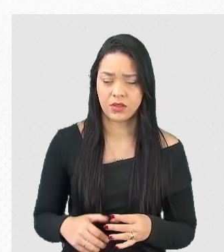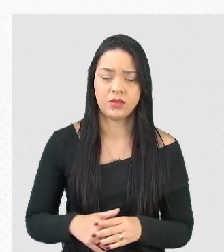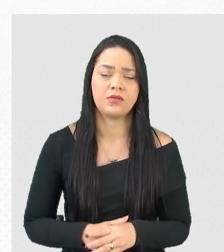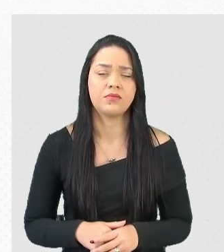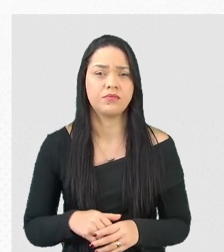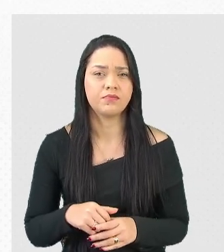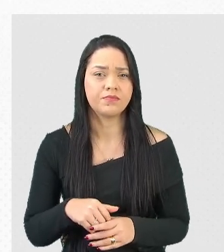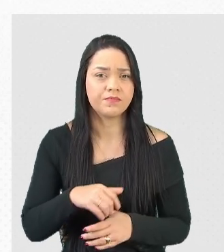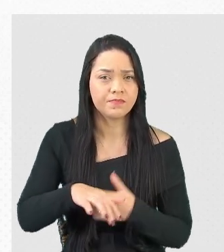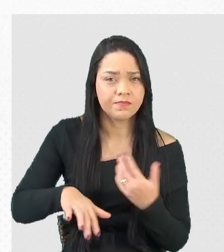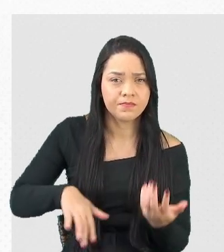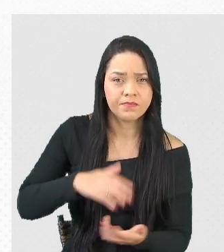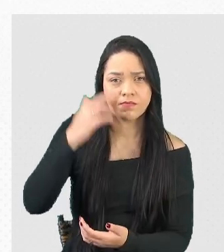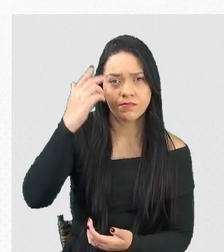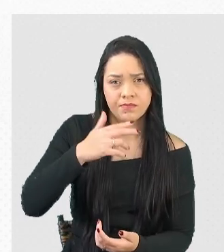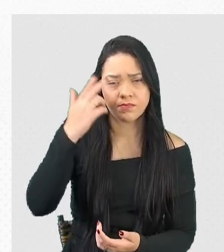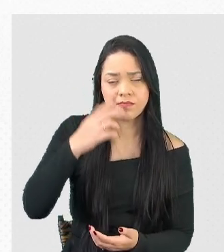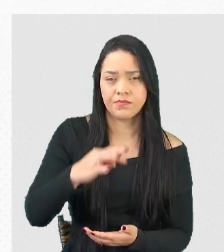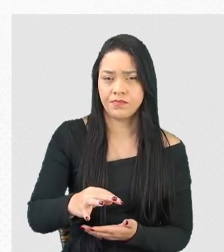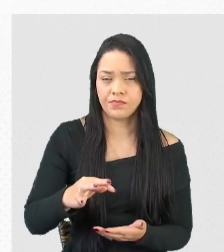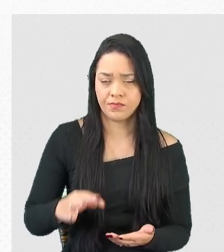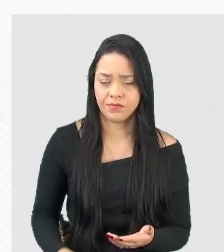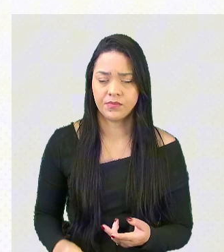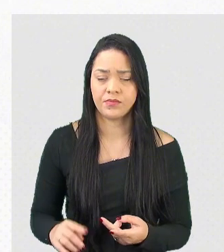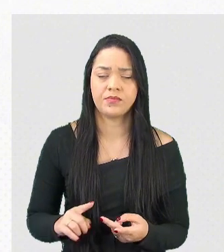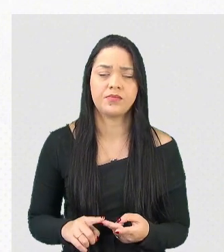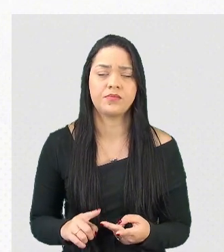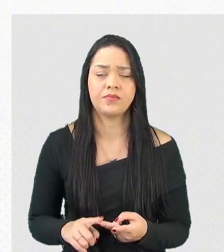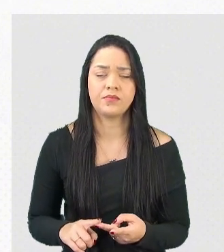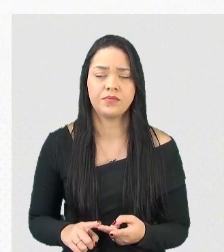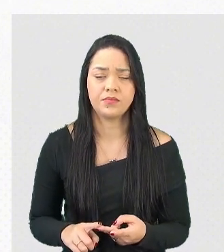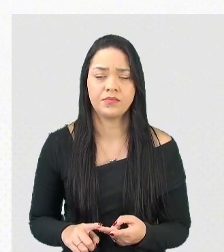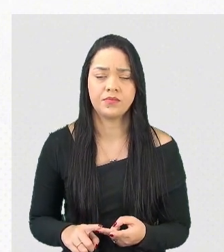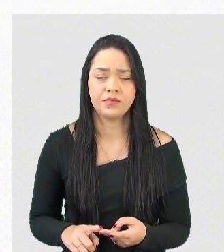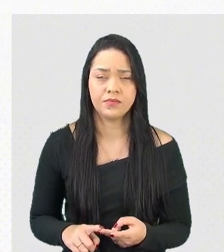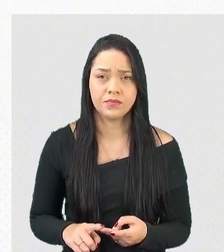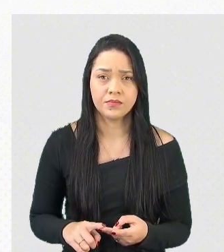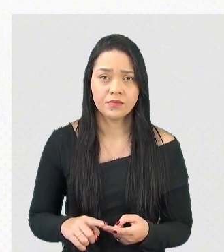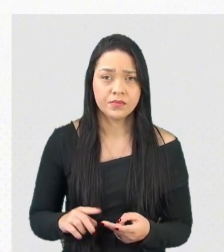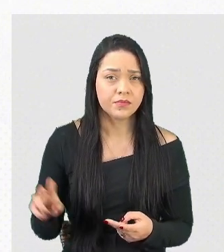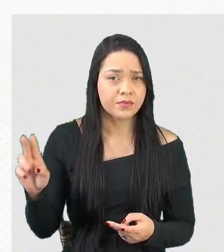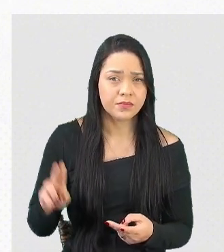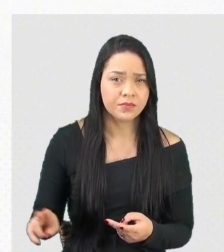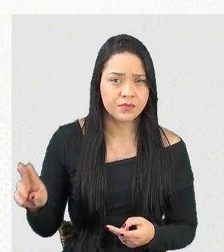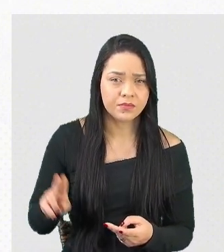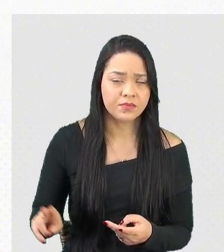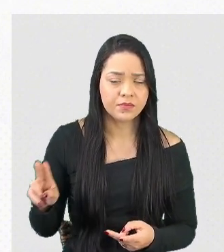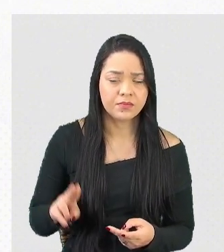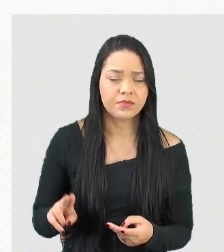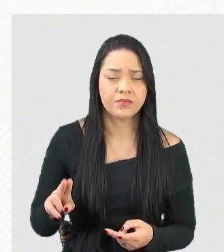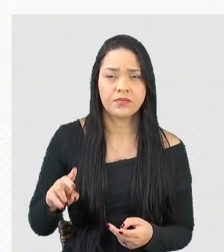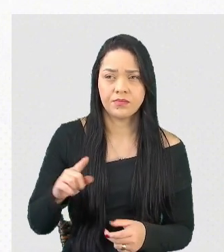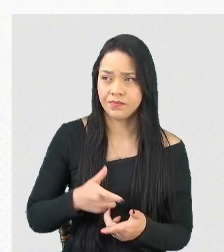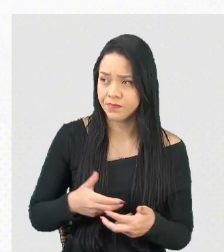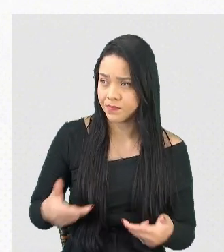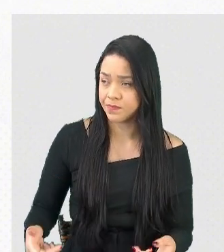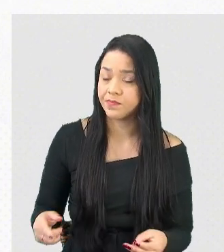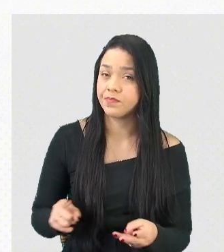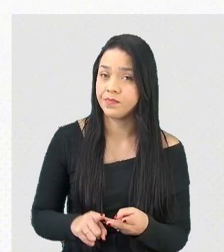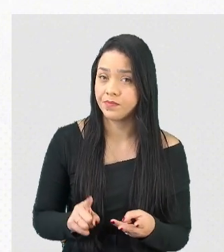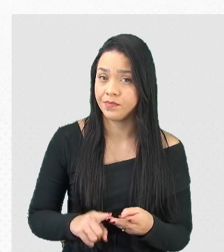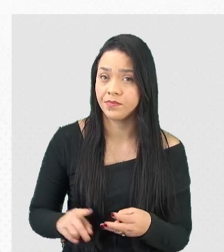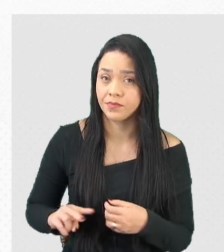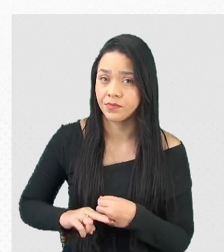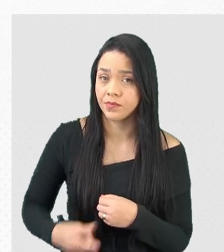fonte primária de energia utilizada em tal máquina e a consequência ambiental do seu uso são, respectivamente.